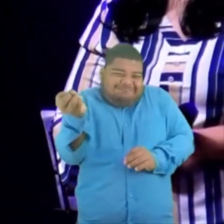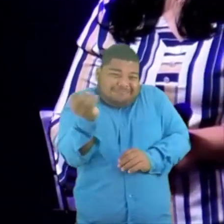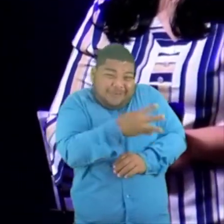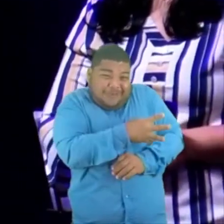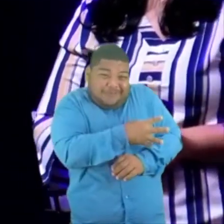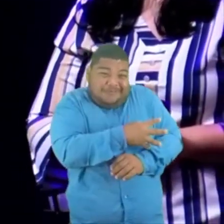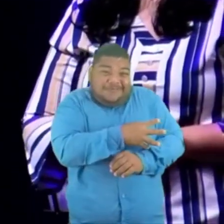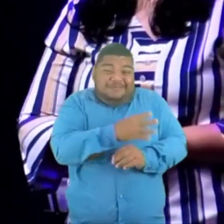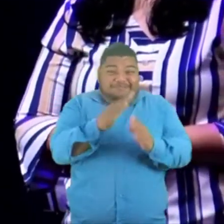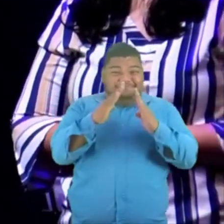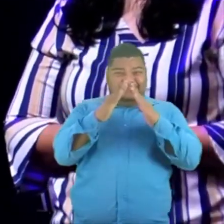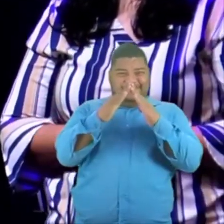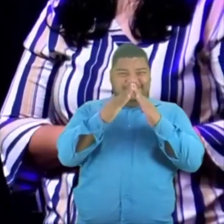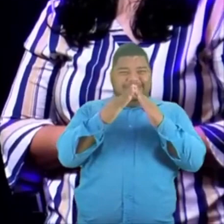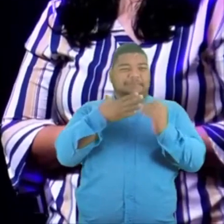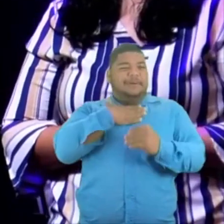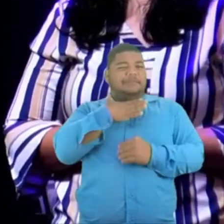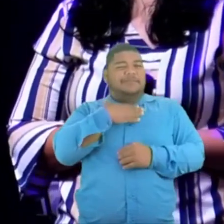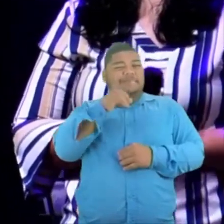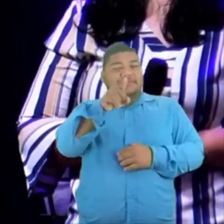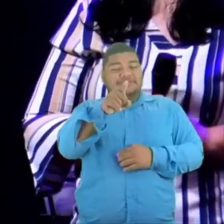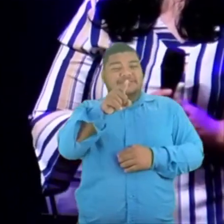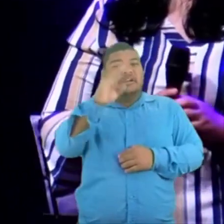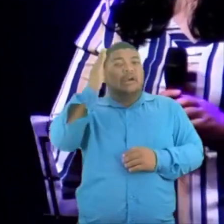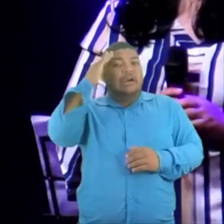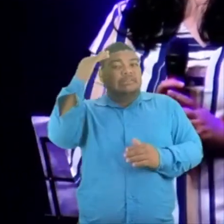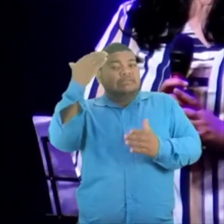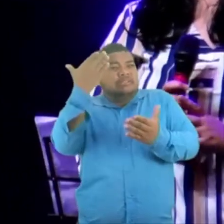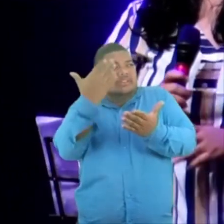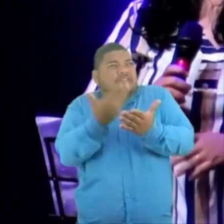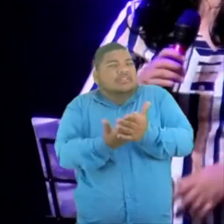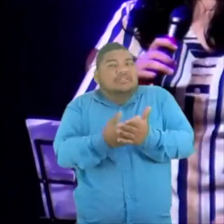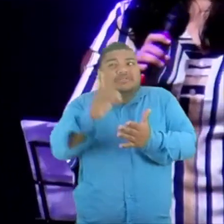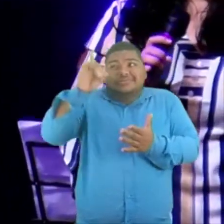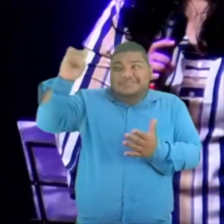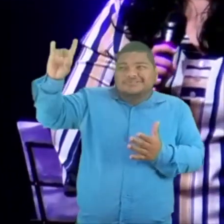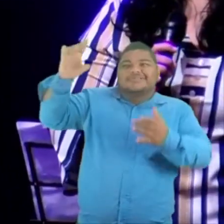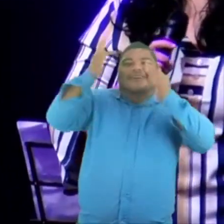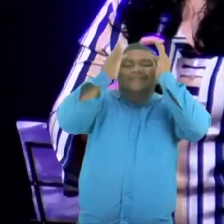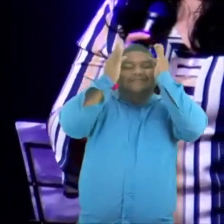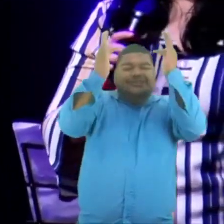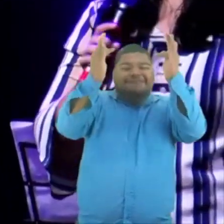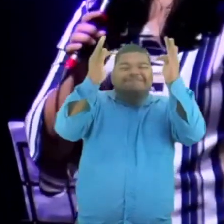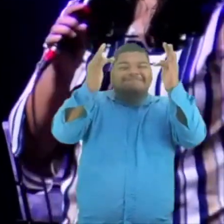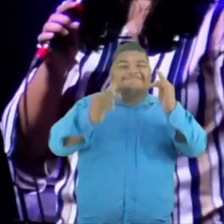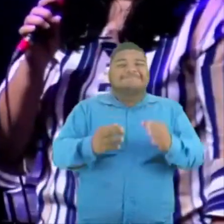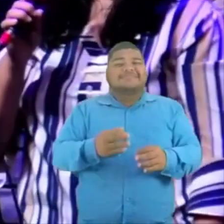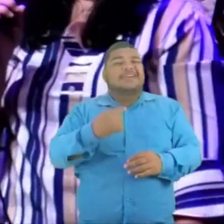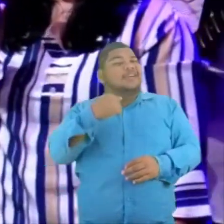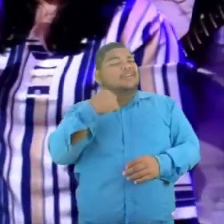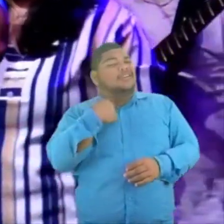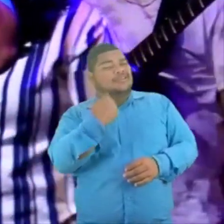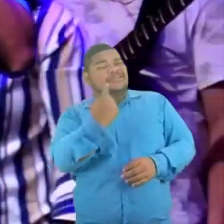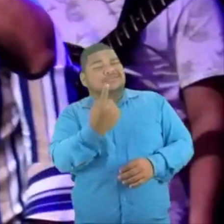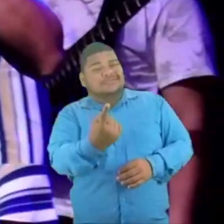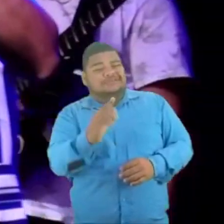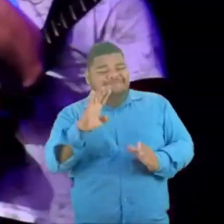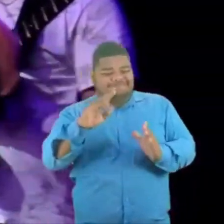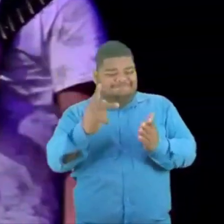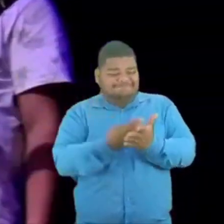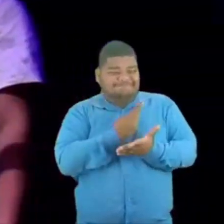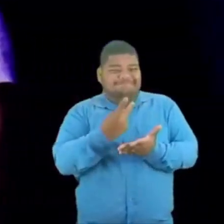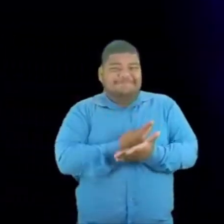mim e para você. Creia que Deus é fiel. Por mais que sejamos falhos, Ele